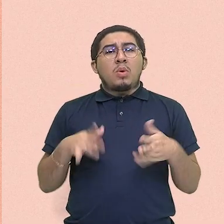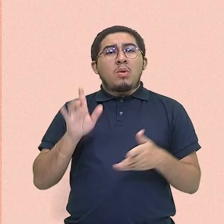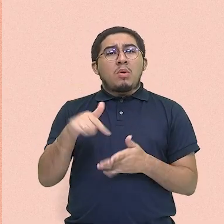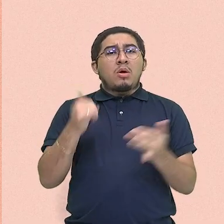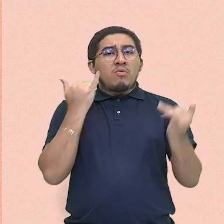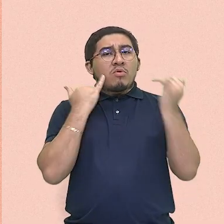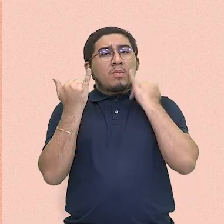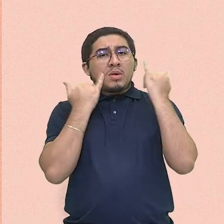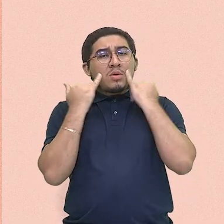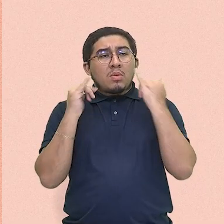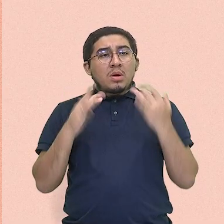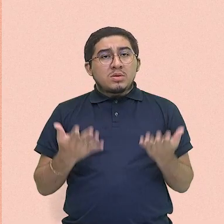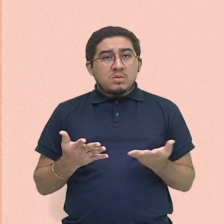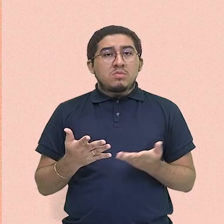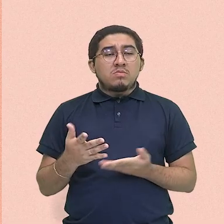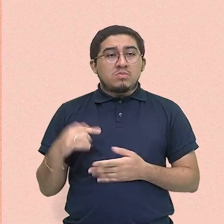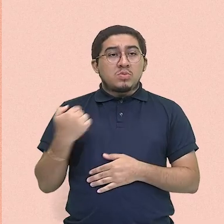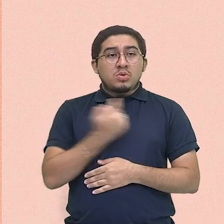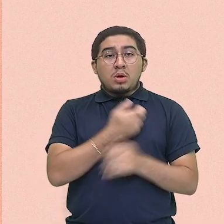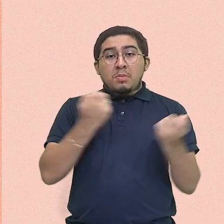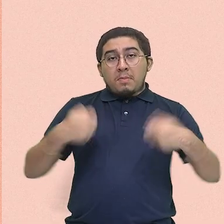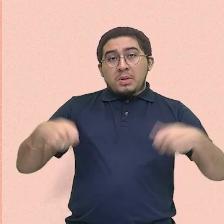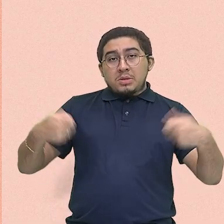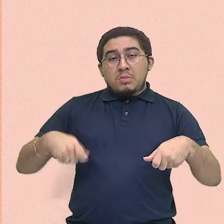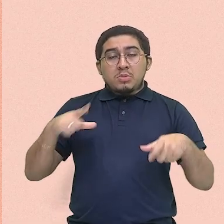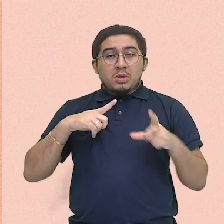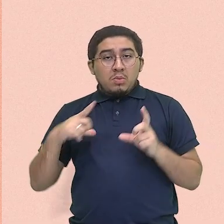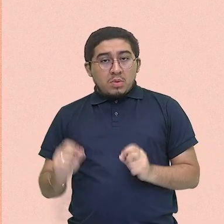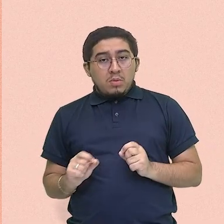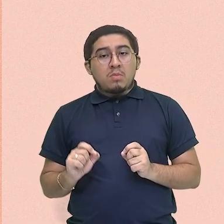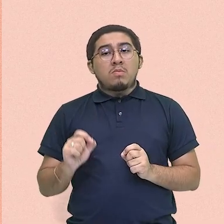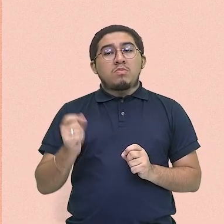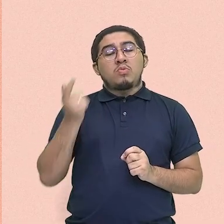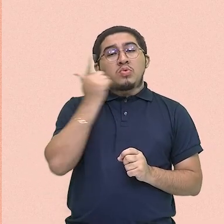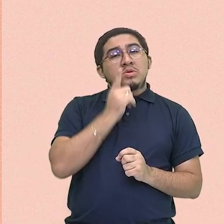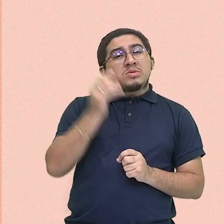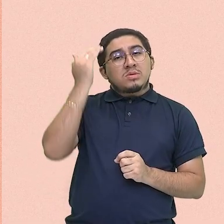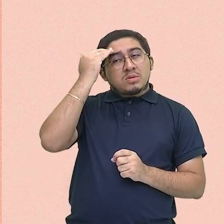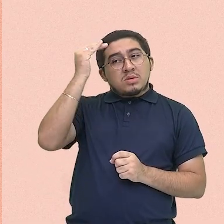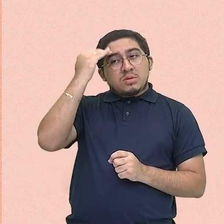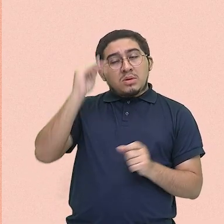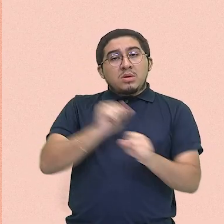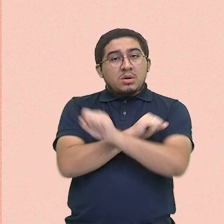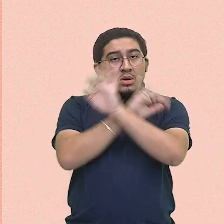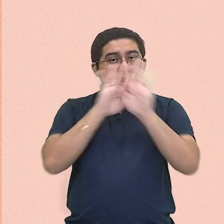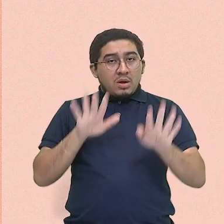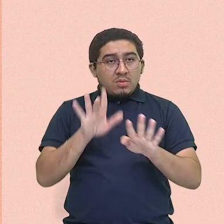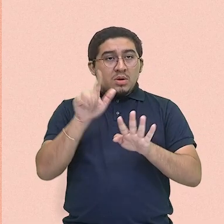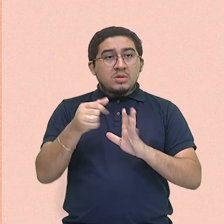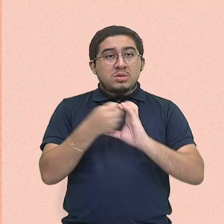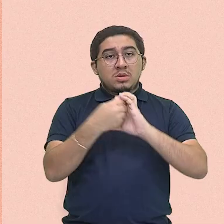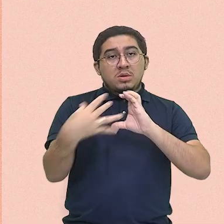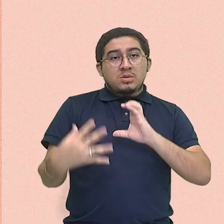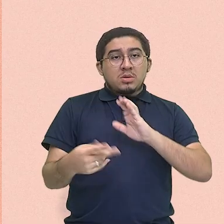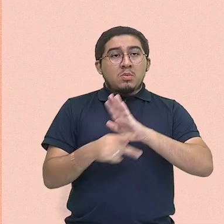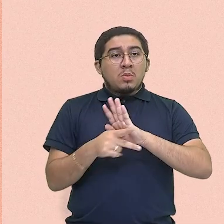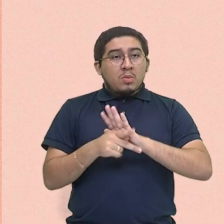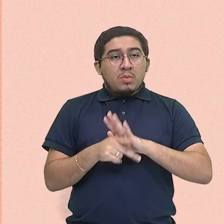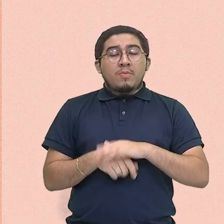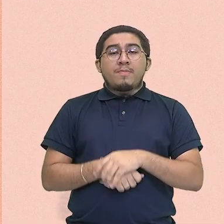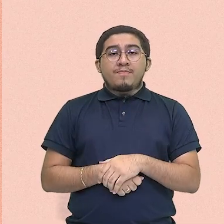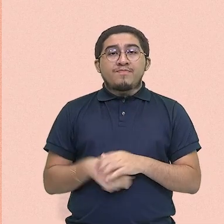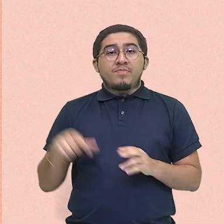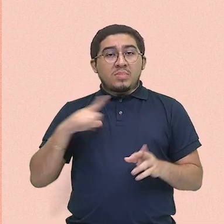essas informações que nós precisamos para poder entendermos estas características que